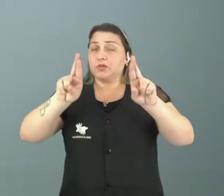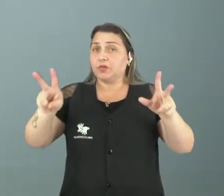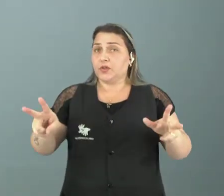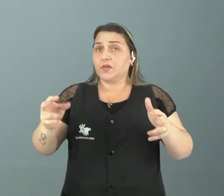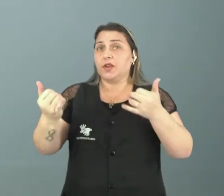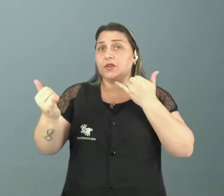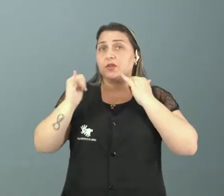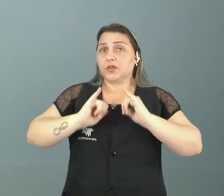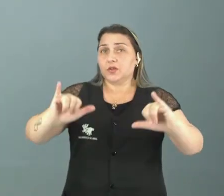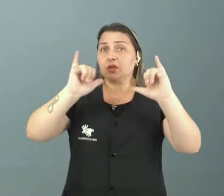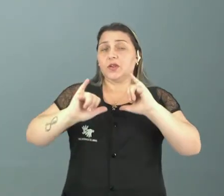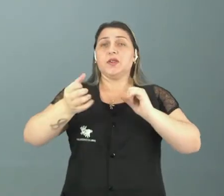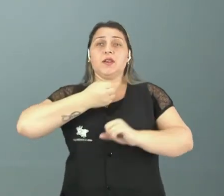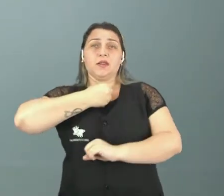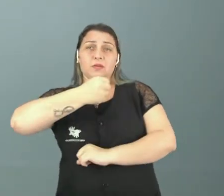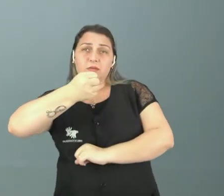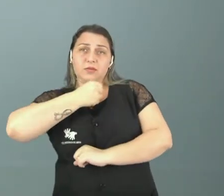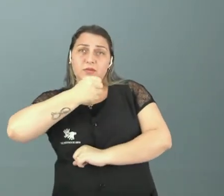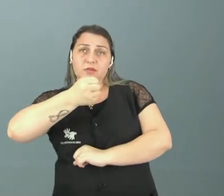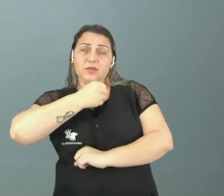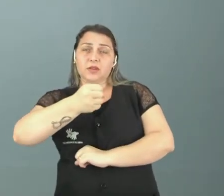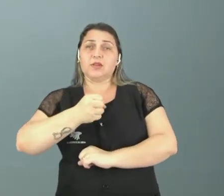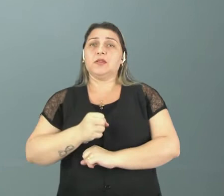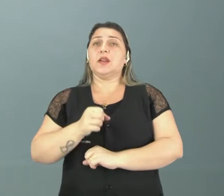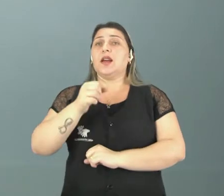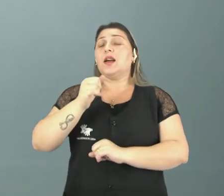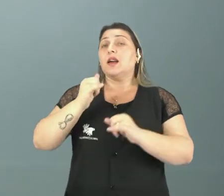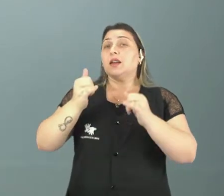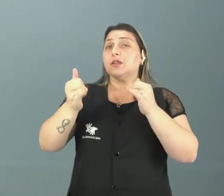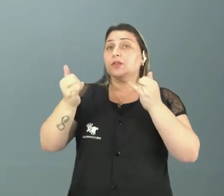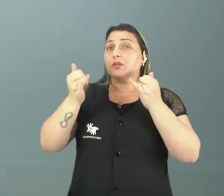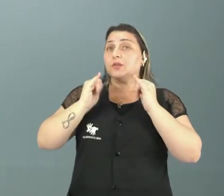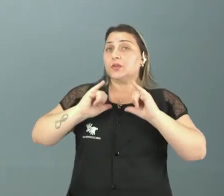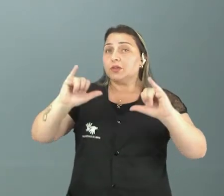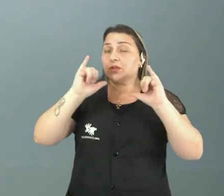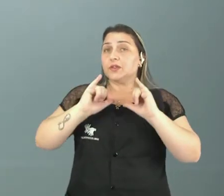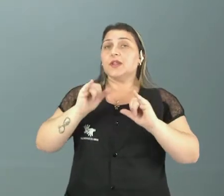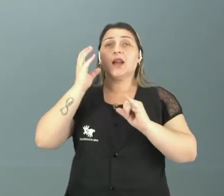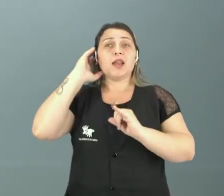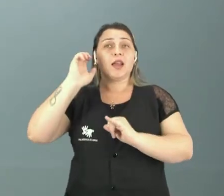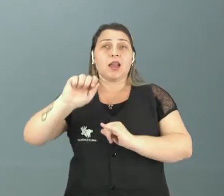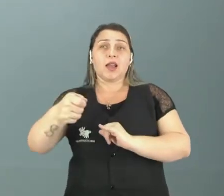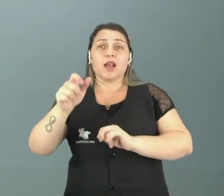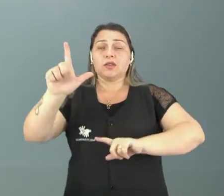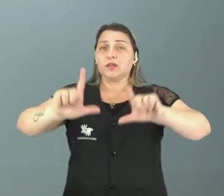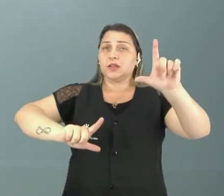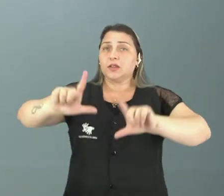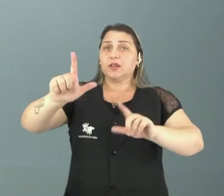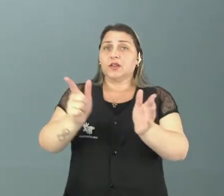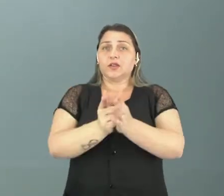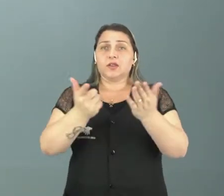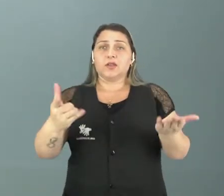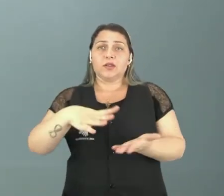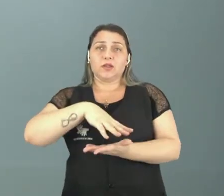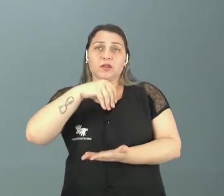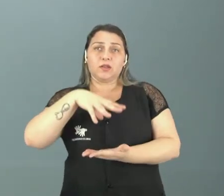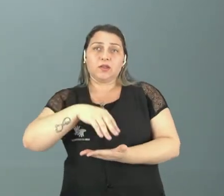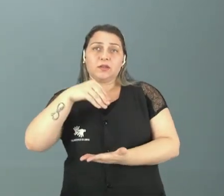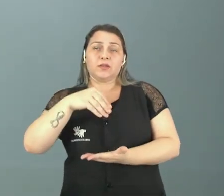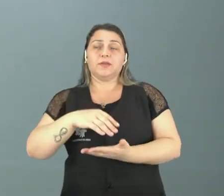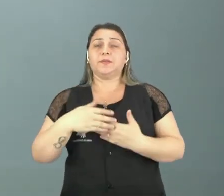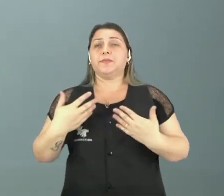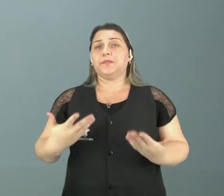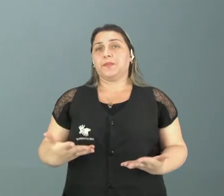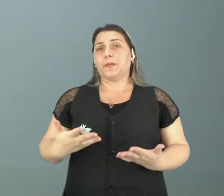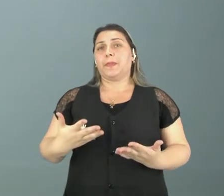de notícia e reportagem. A notícia, lembrando que ela é veiculada em rádio, televisão, jornal impresso,